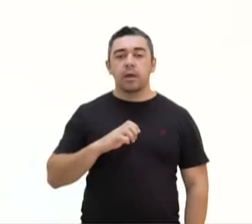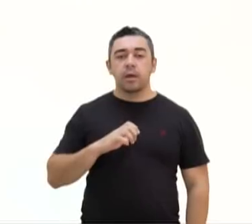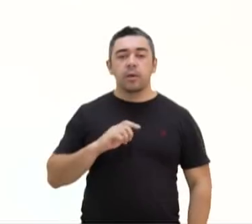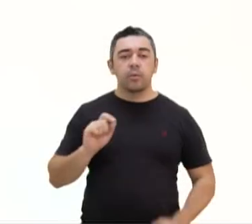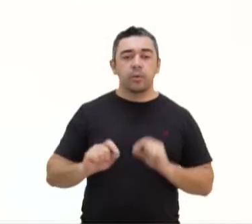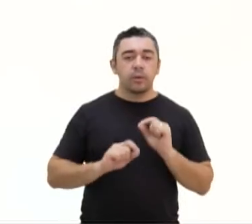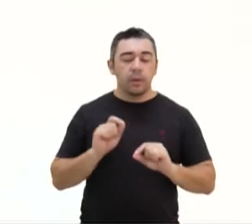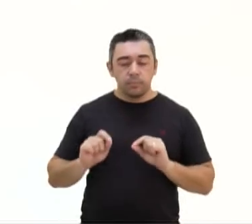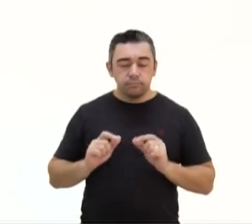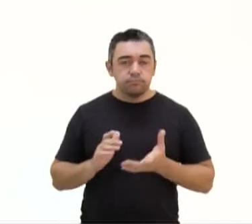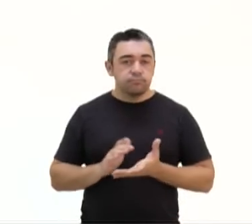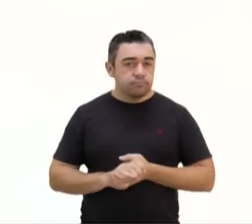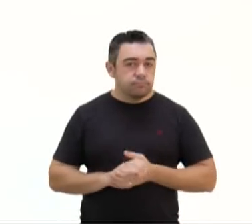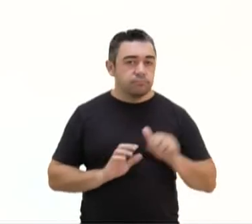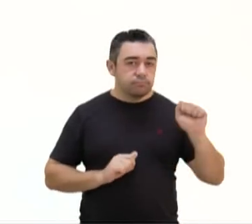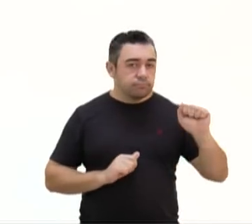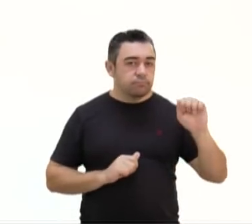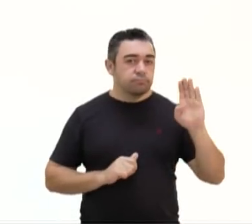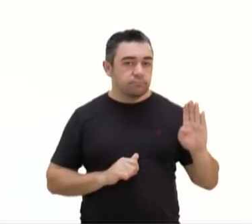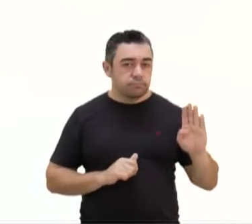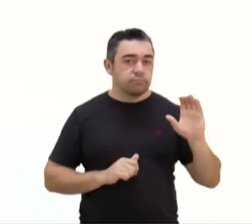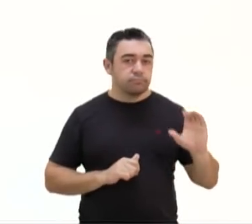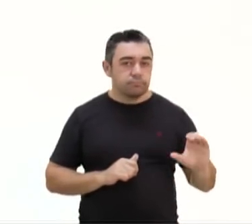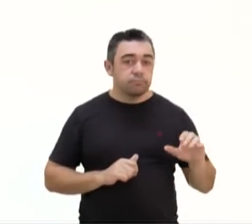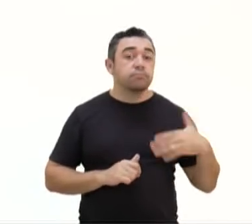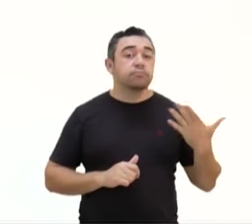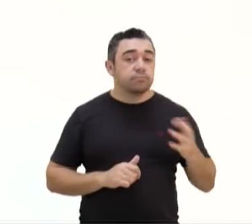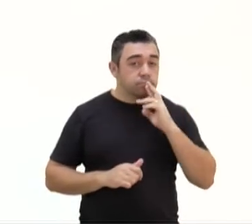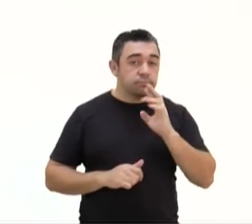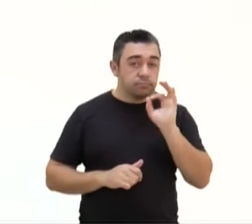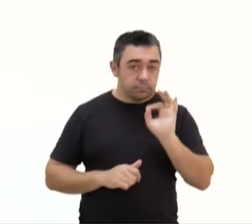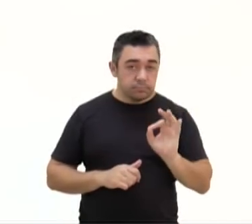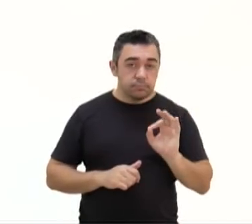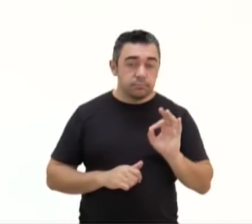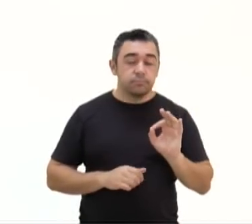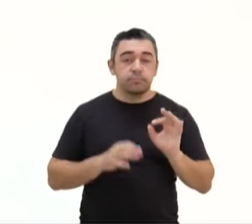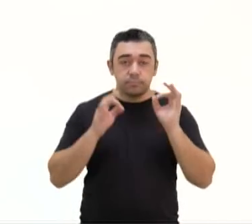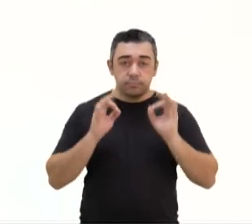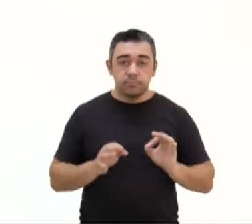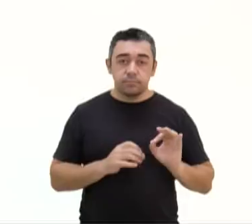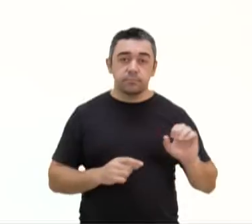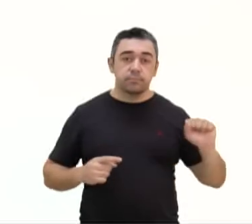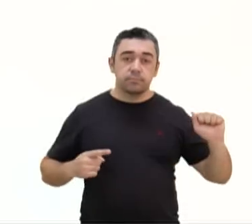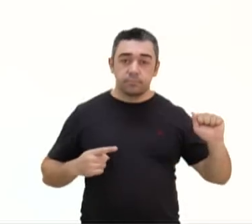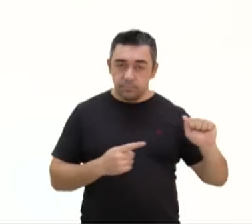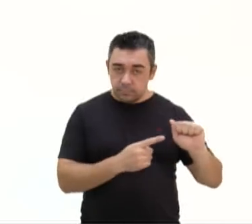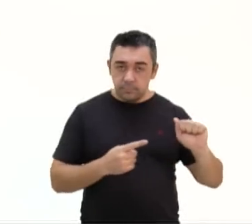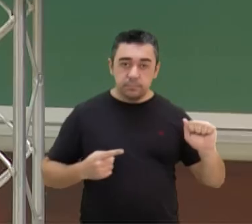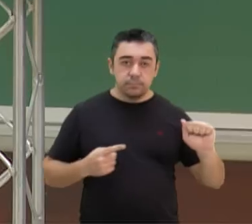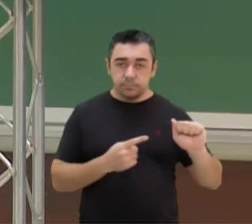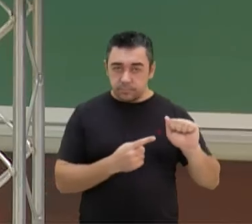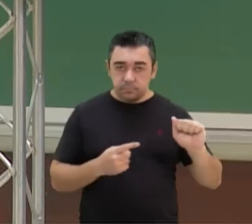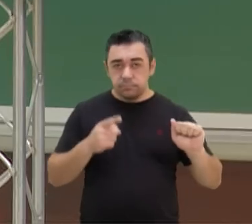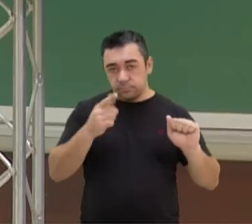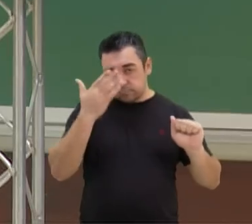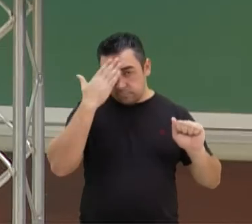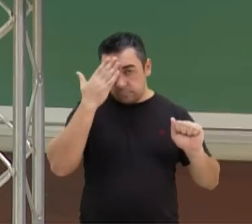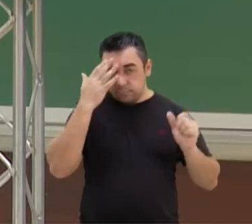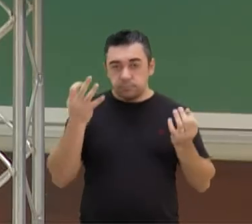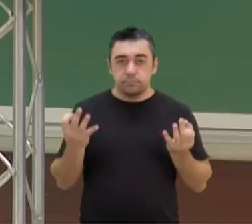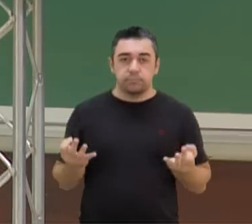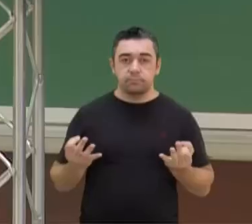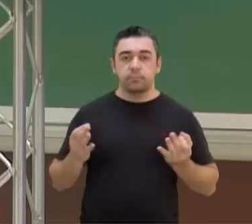A, budismo, B, filosofia grega, C, cristianismo. A resposta correta, eu imagino que vocês já sabem, é